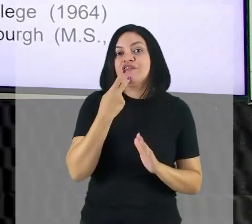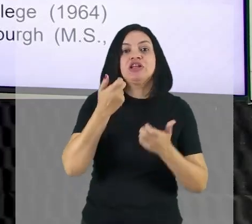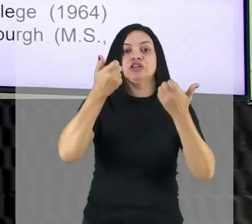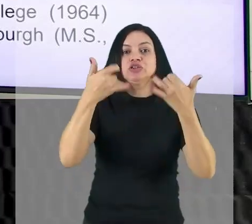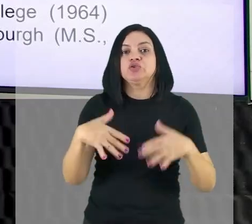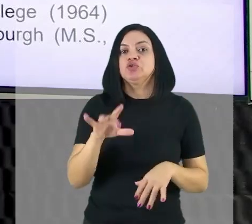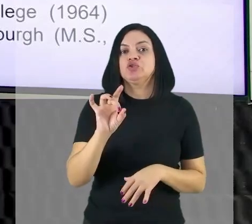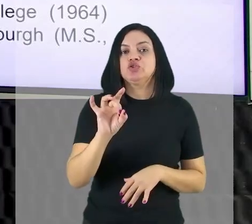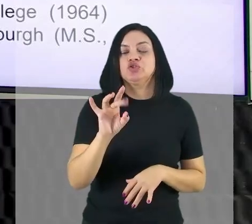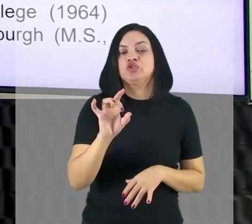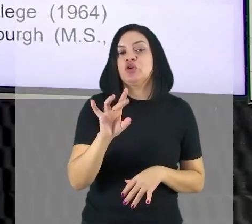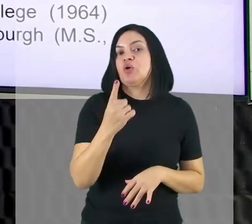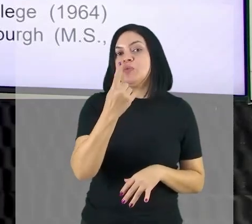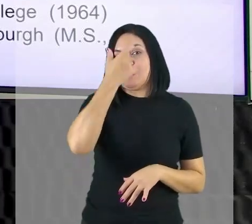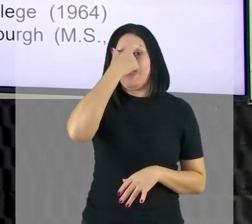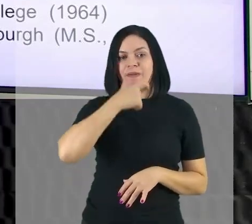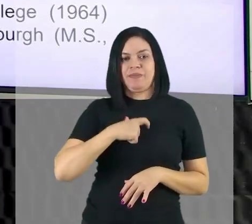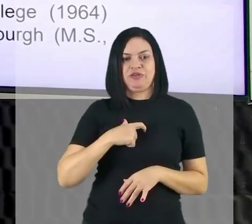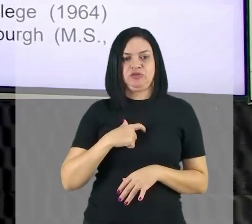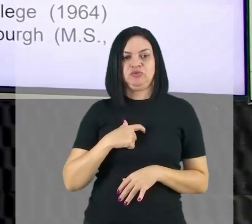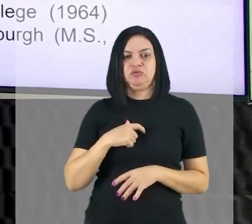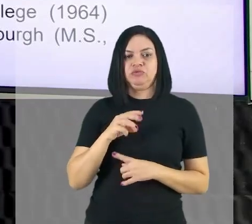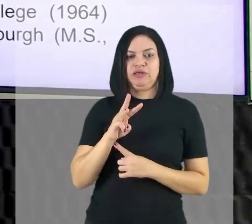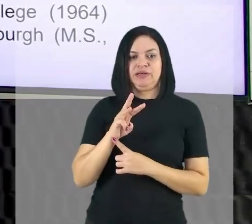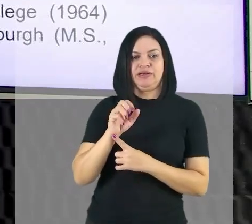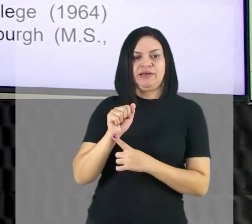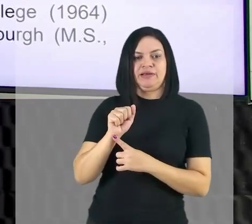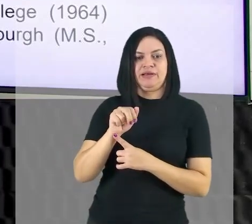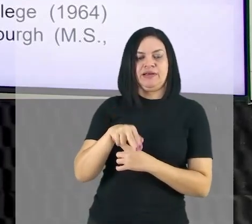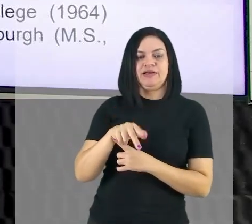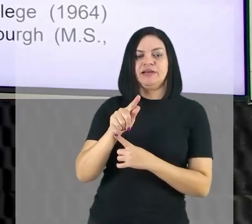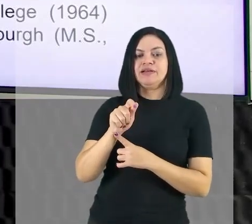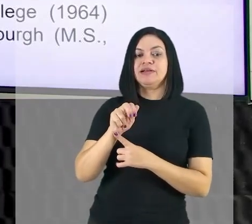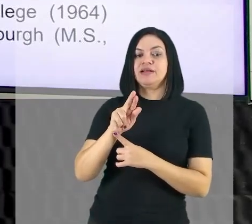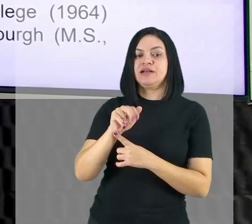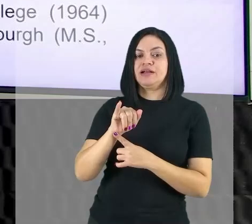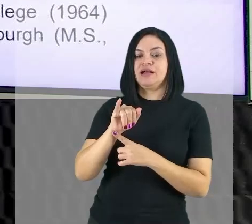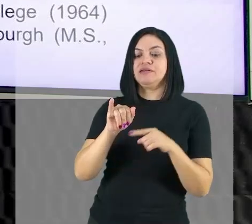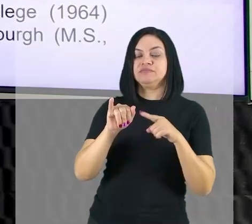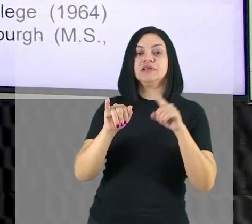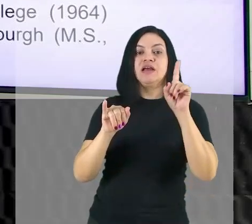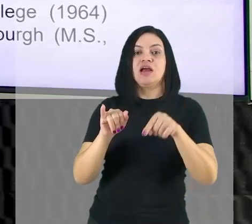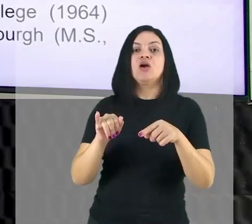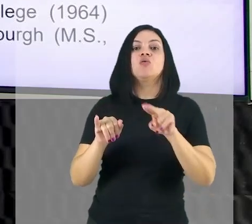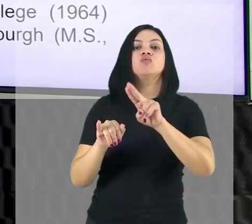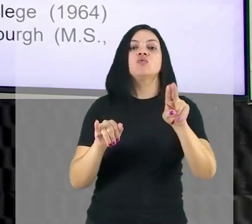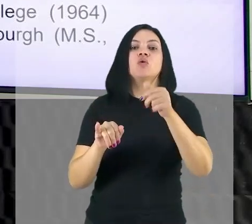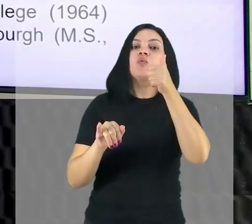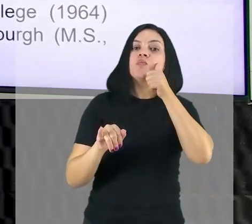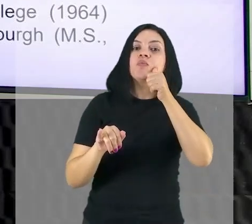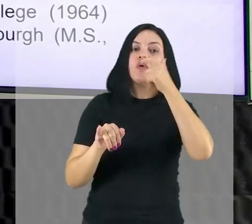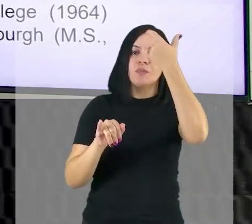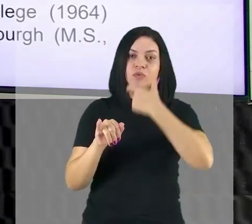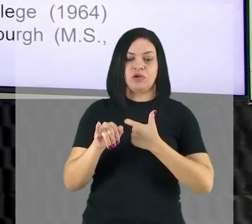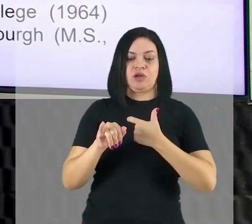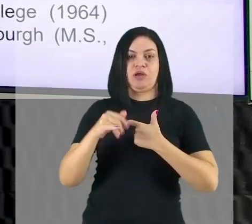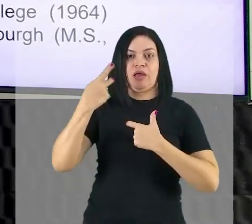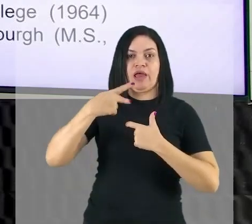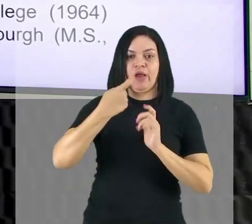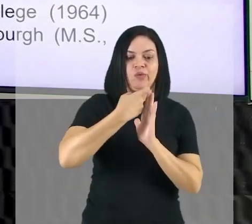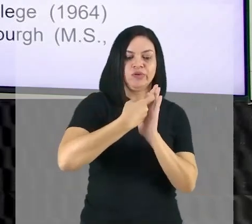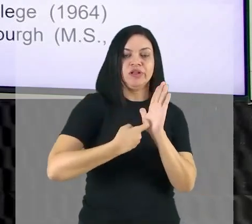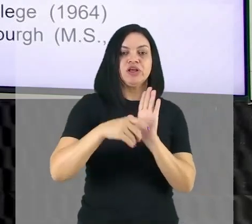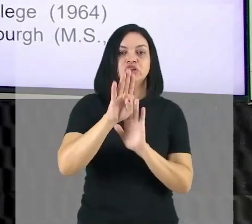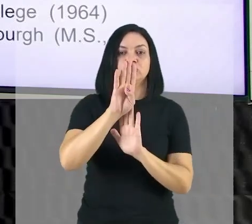pessoa, Wangari Maathai é o nome de uma mulher, o texto é um texto biográfico, como é que eu